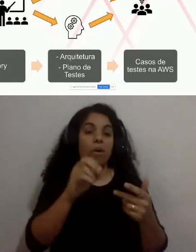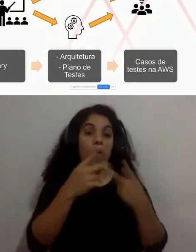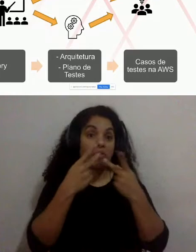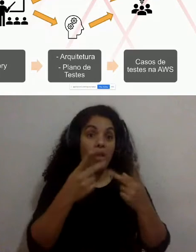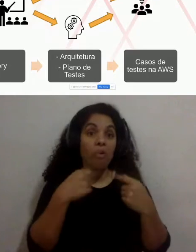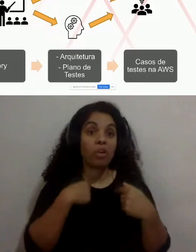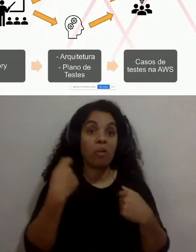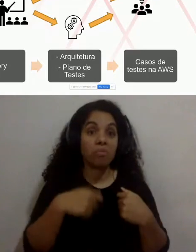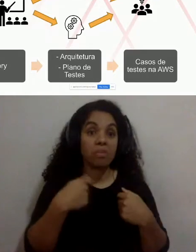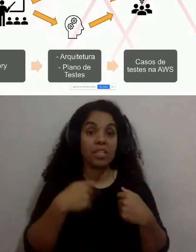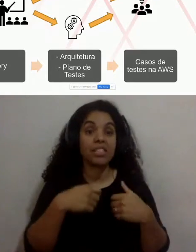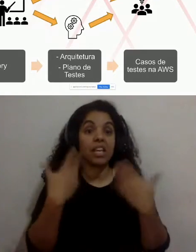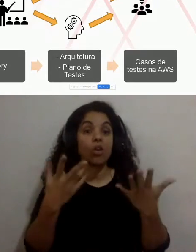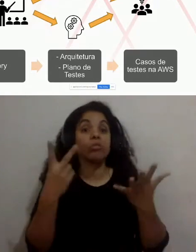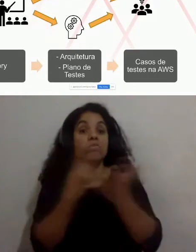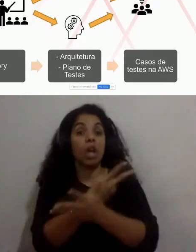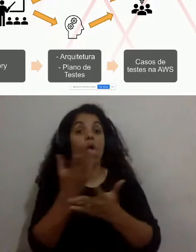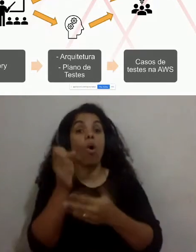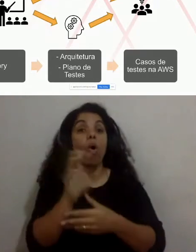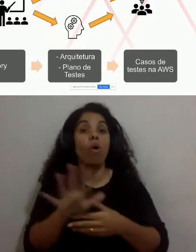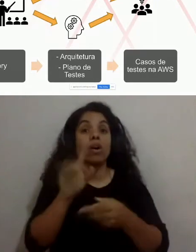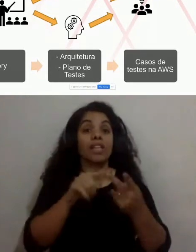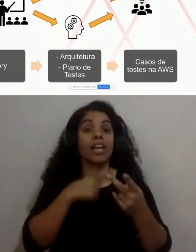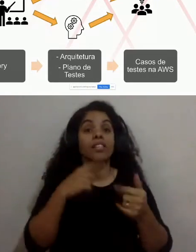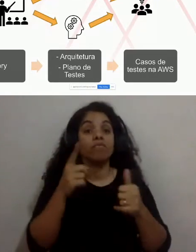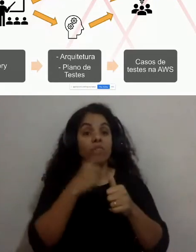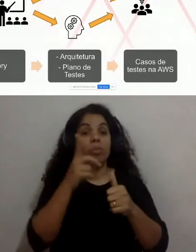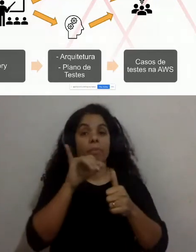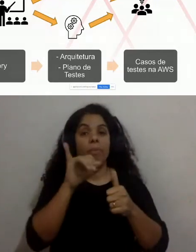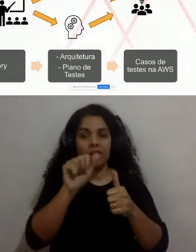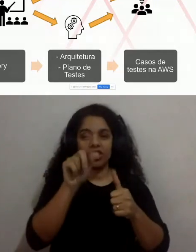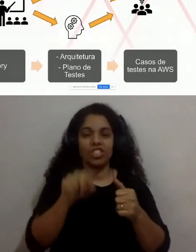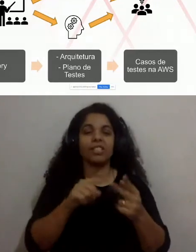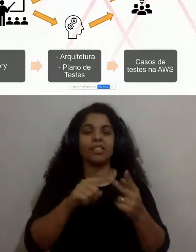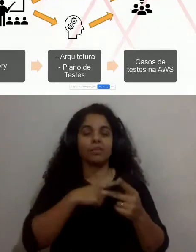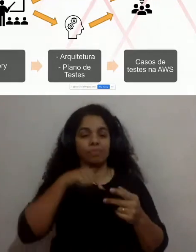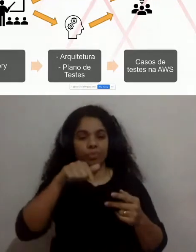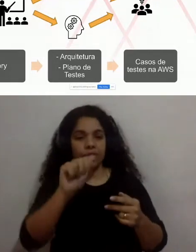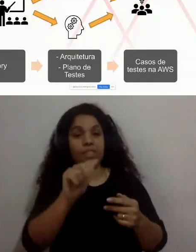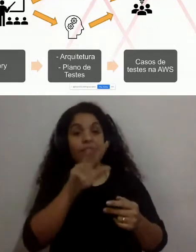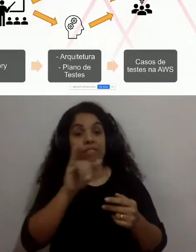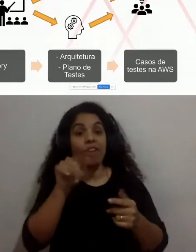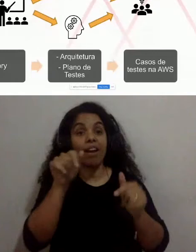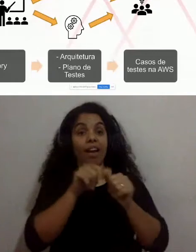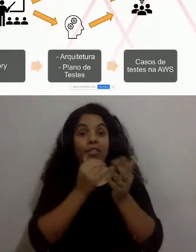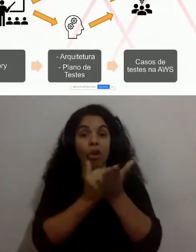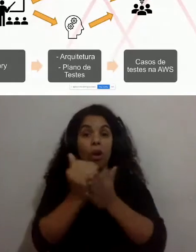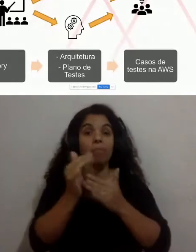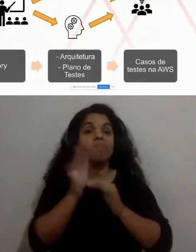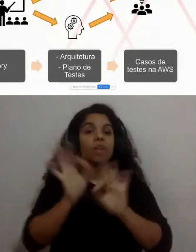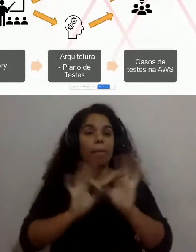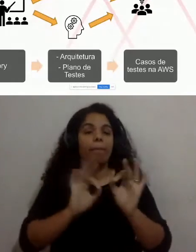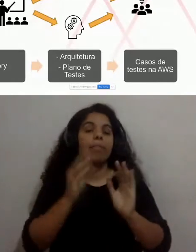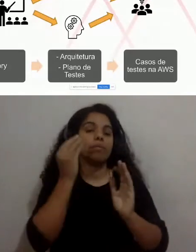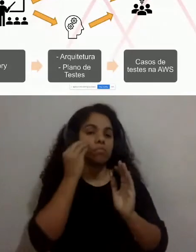preciso, o que acontece geralmente, né? Nos primeiros dias, o QA vai lá começar o plano de